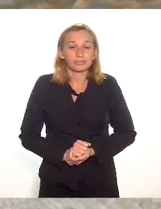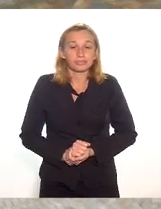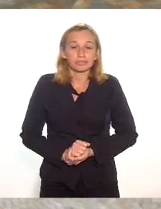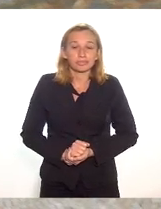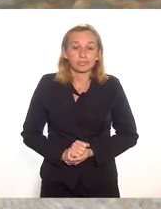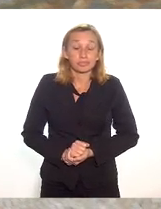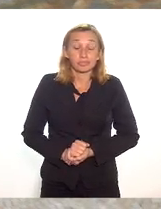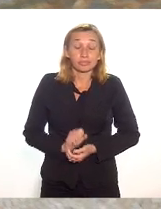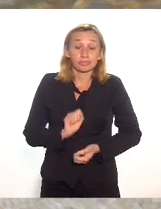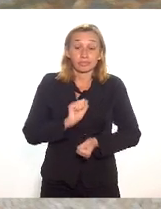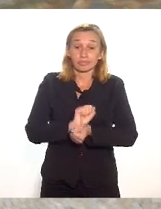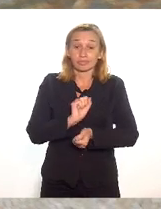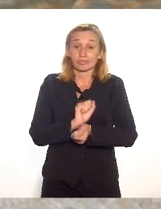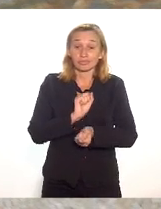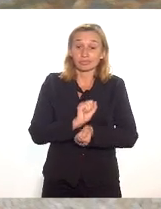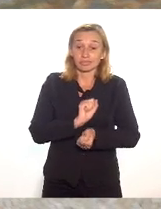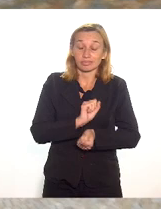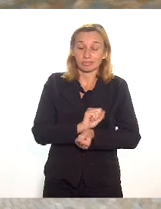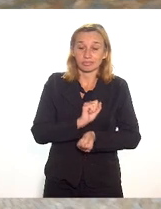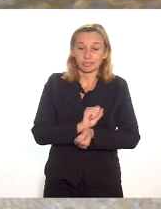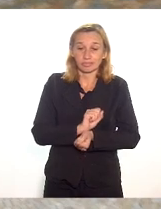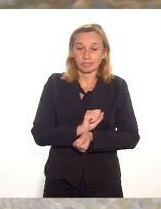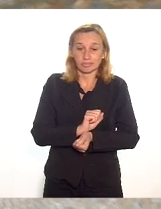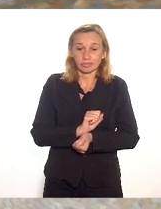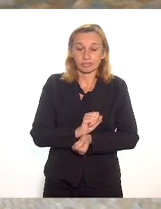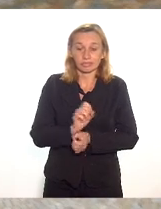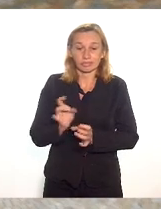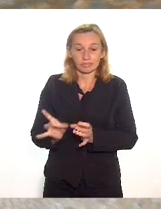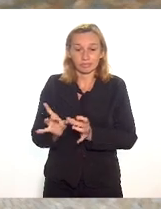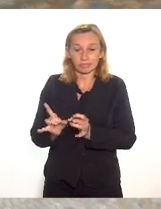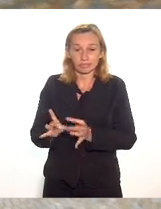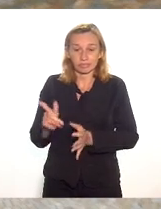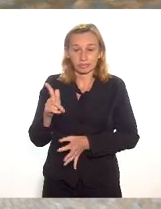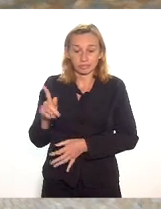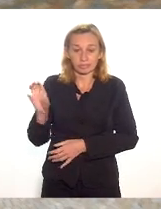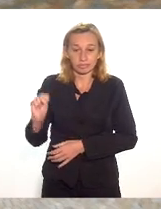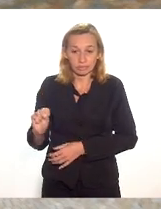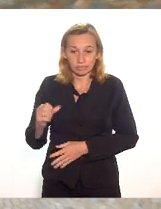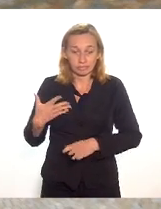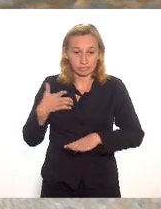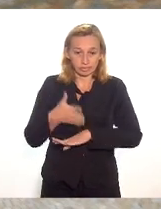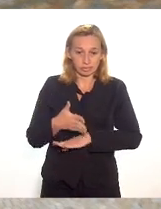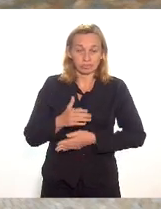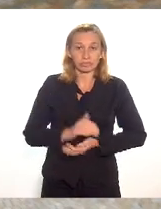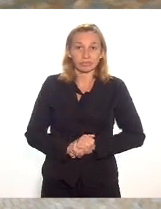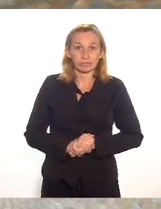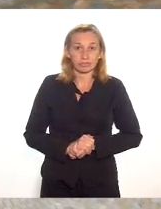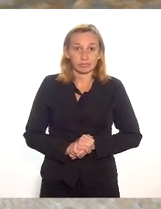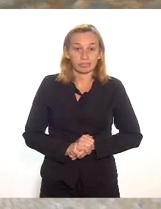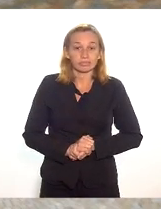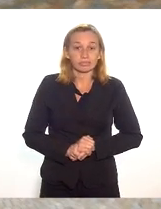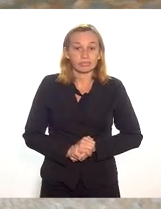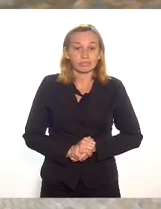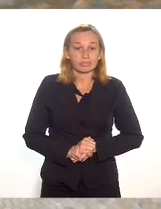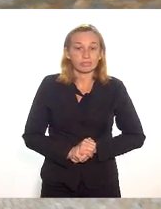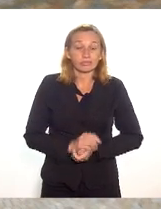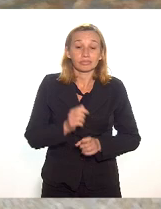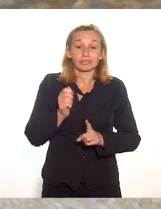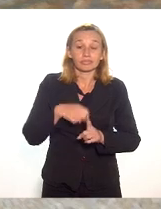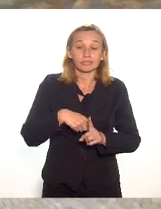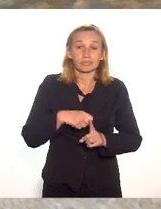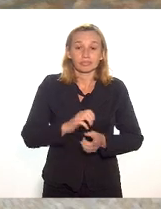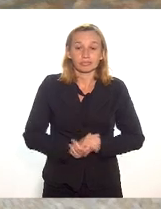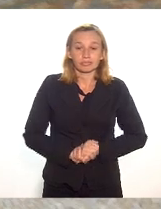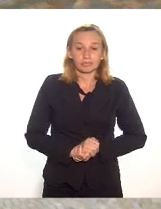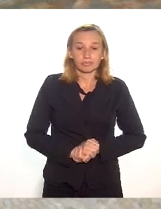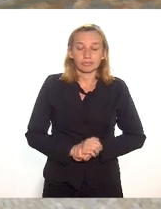Ficamos na expectativa de que com a privatização esse gás chegaria a Mendes,